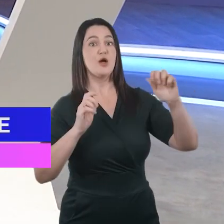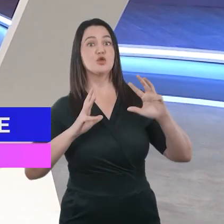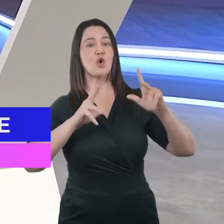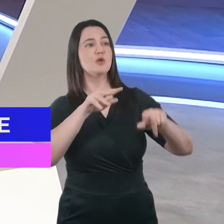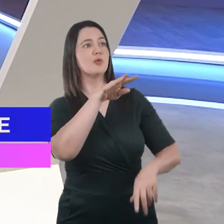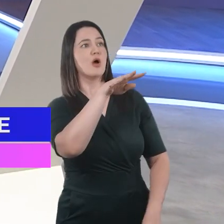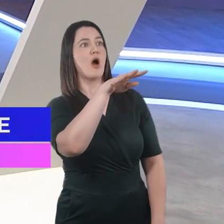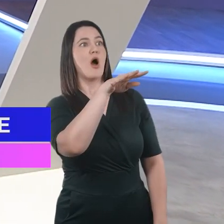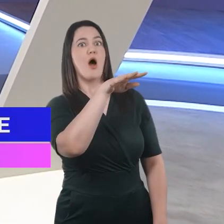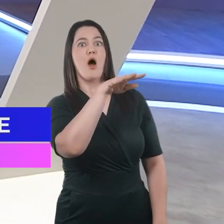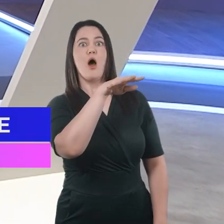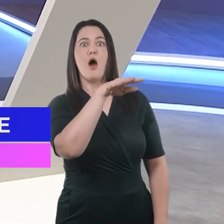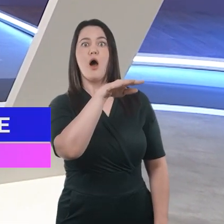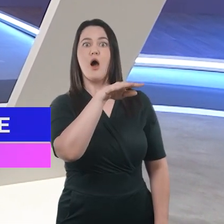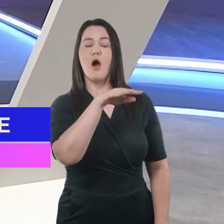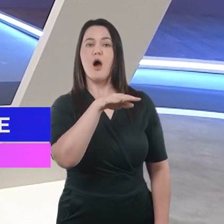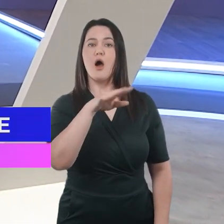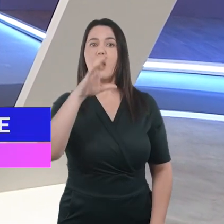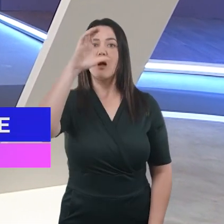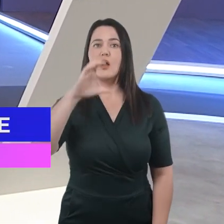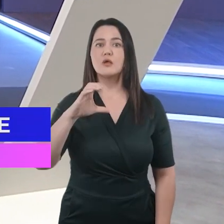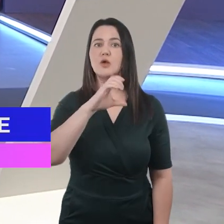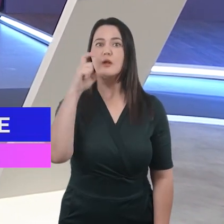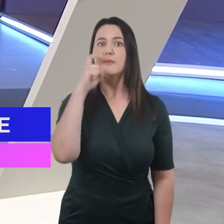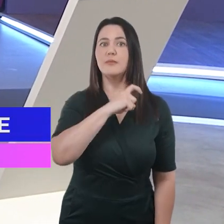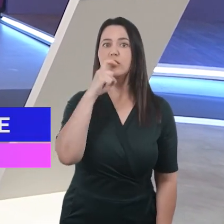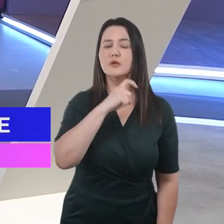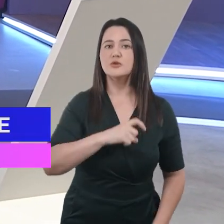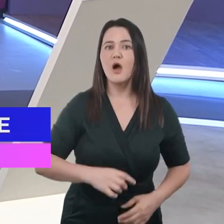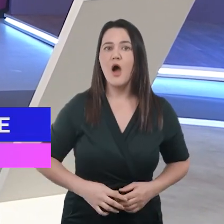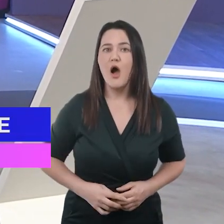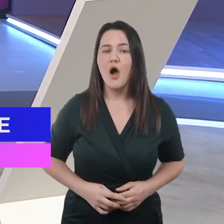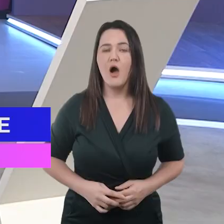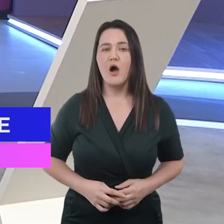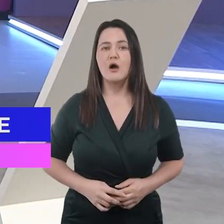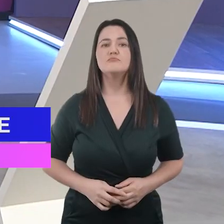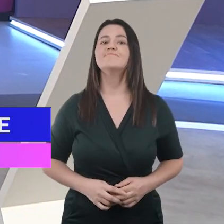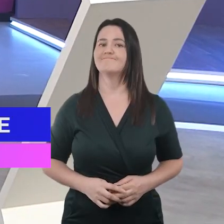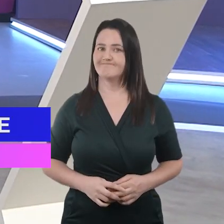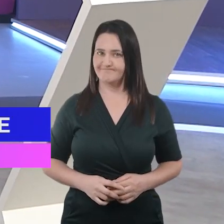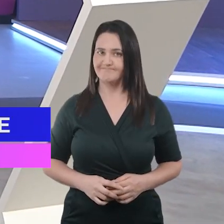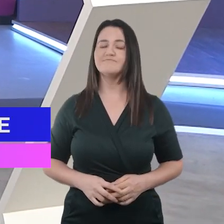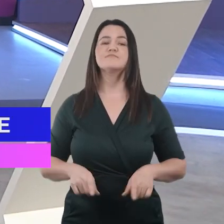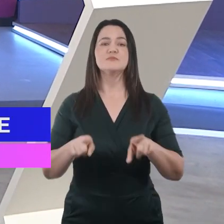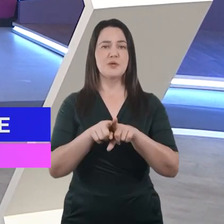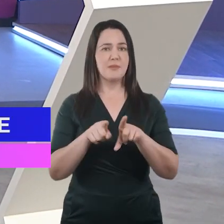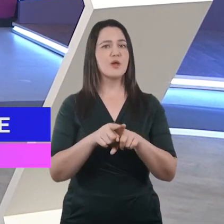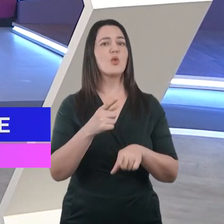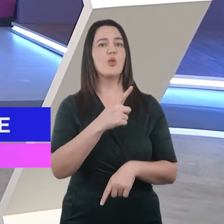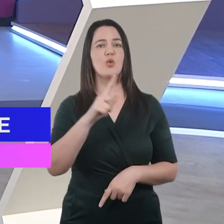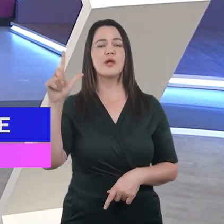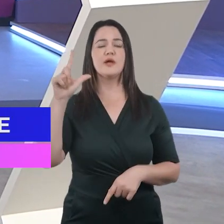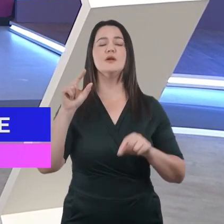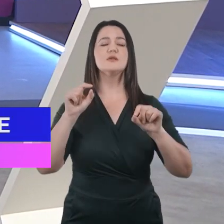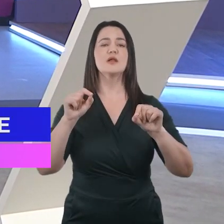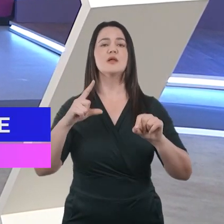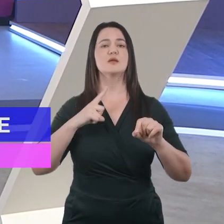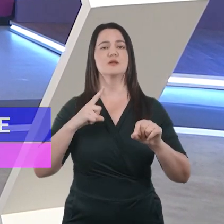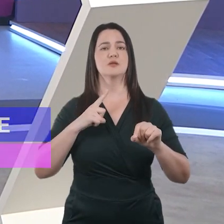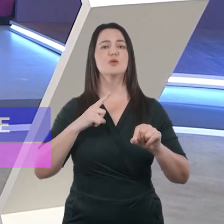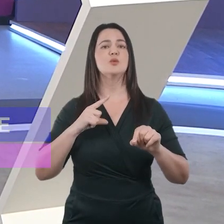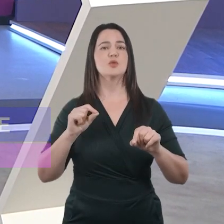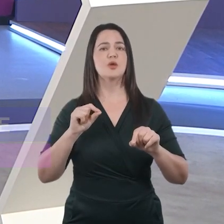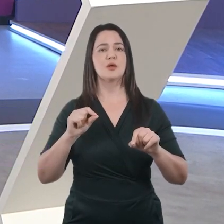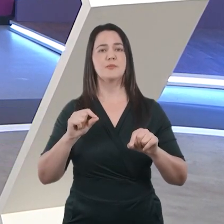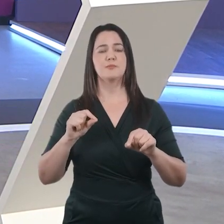os institutos da religião cristã, as bases que fundamentam o cristianismo, que também estavam sendo esquecidas e